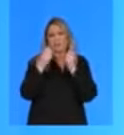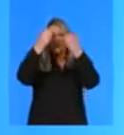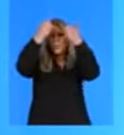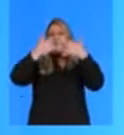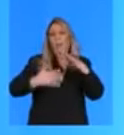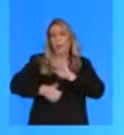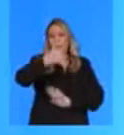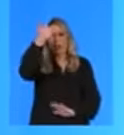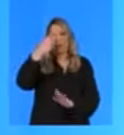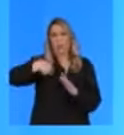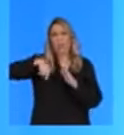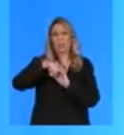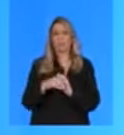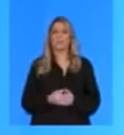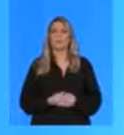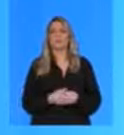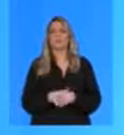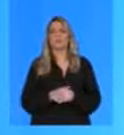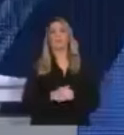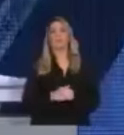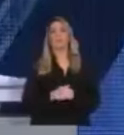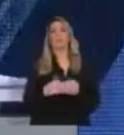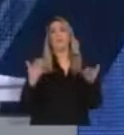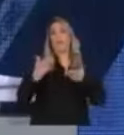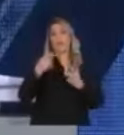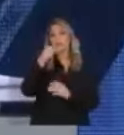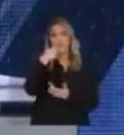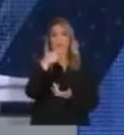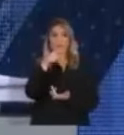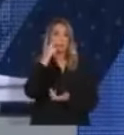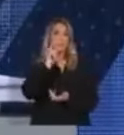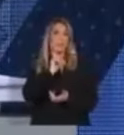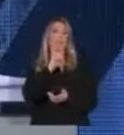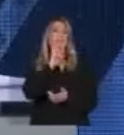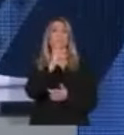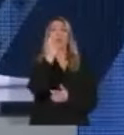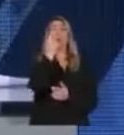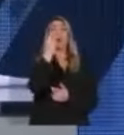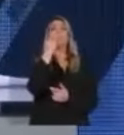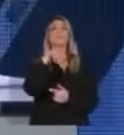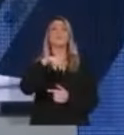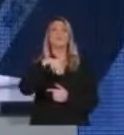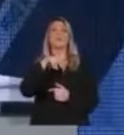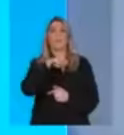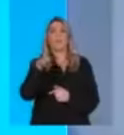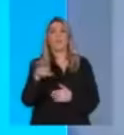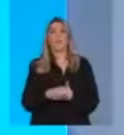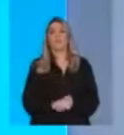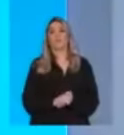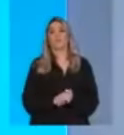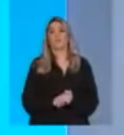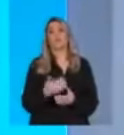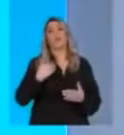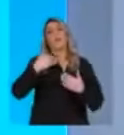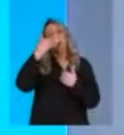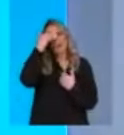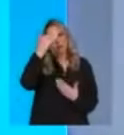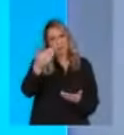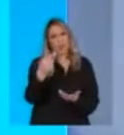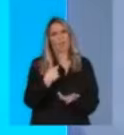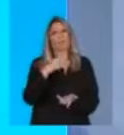para nós isso Marcelo freixo tem a partir de agora 1 minuto e meio paraa resposta obrigado Crivela